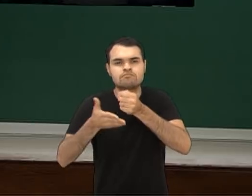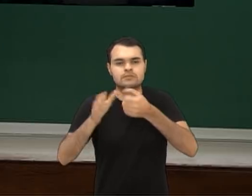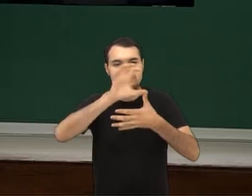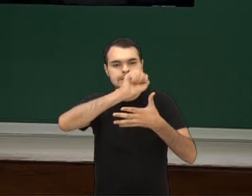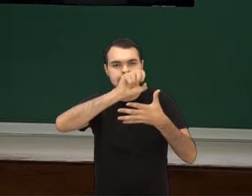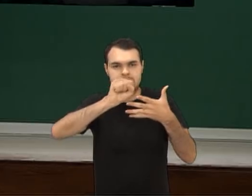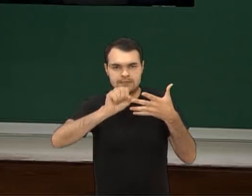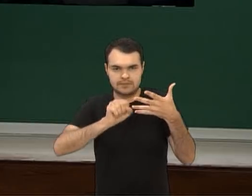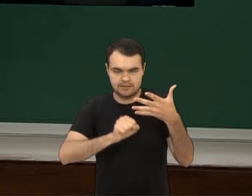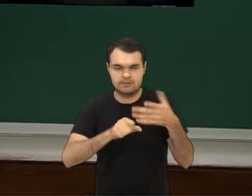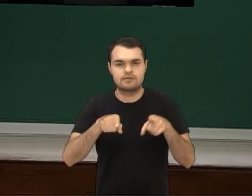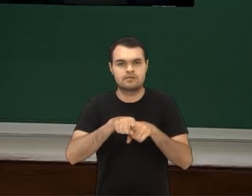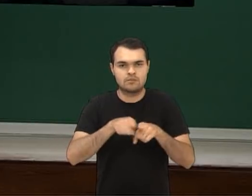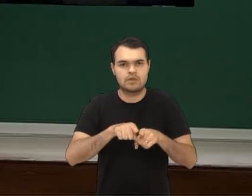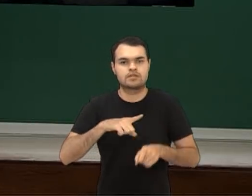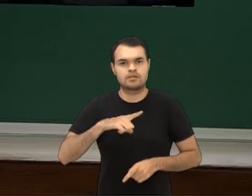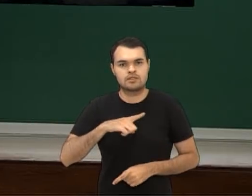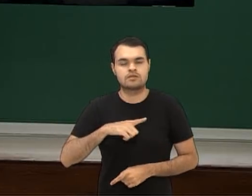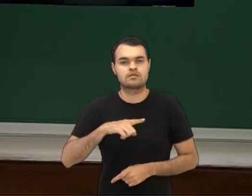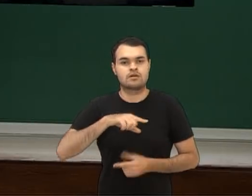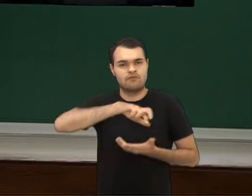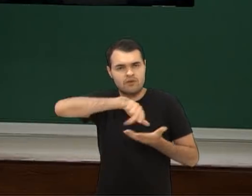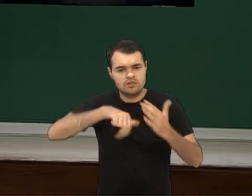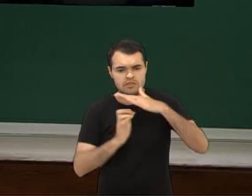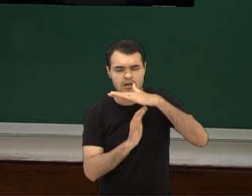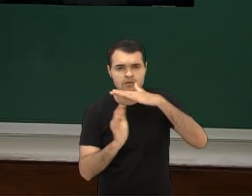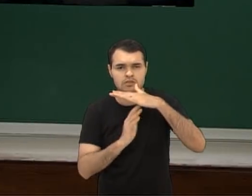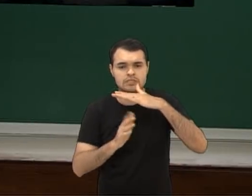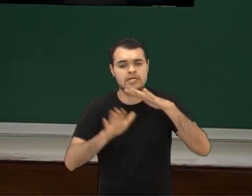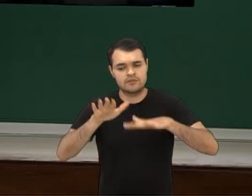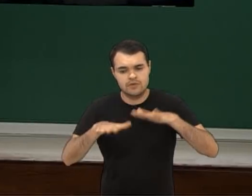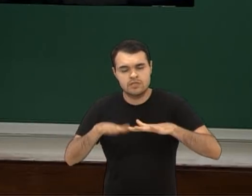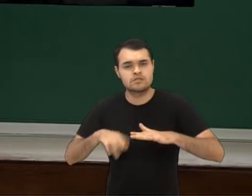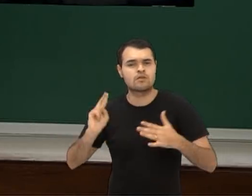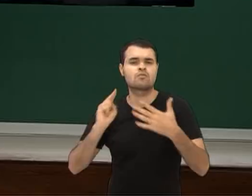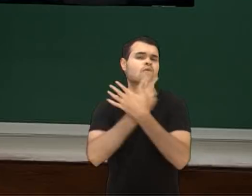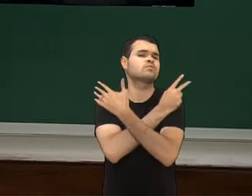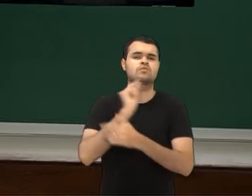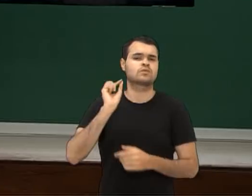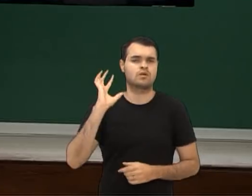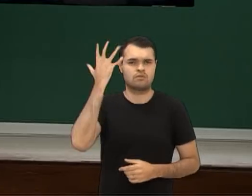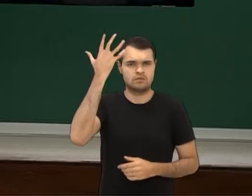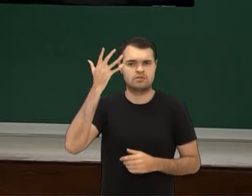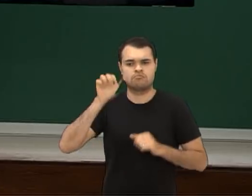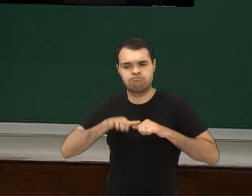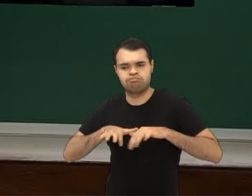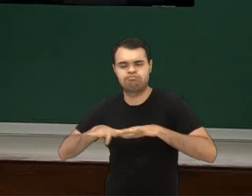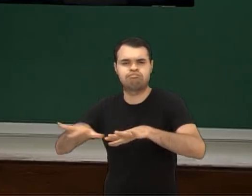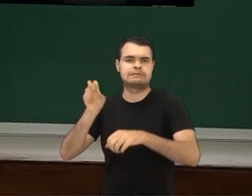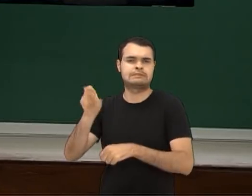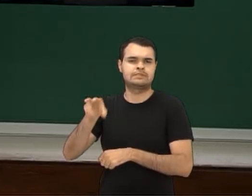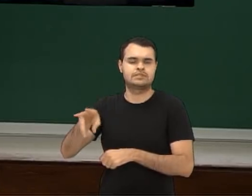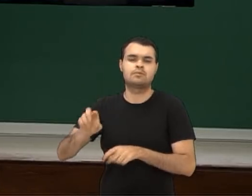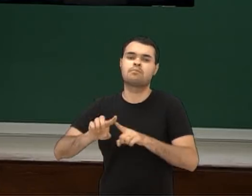dinoflageladas que podem produzir substâncias tóxicas no ambiente, mas também fenômenos naturais fantásticos como